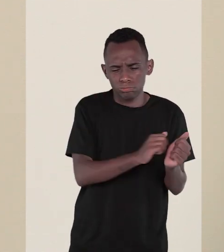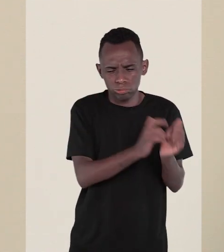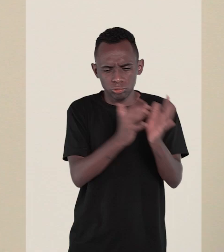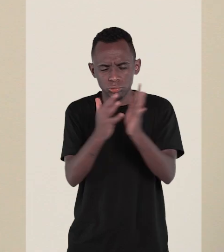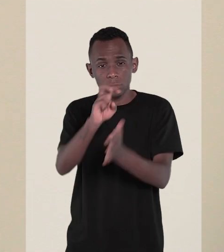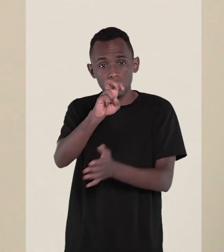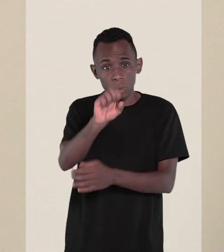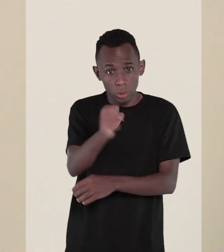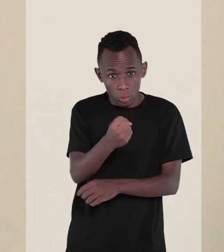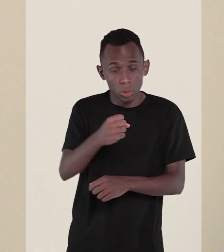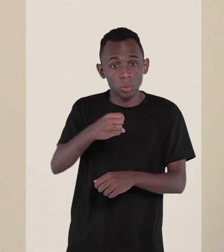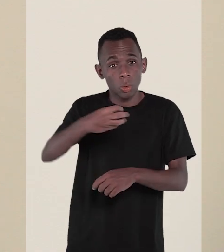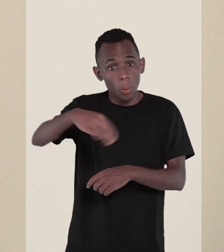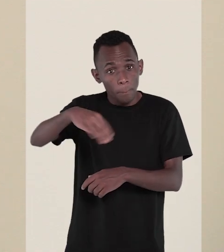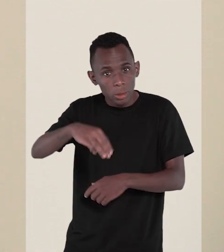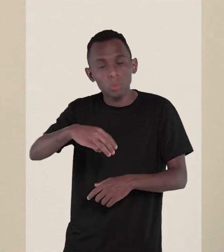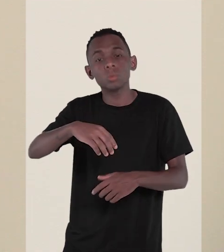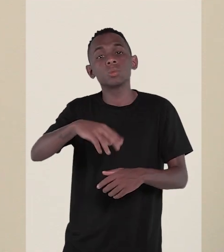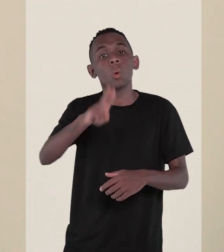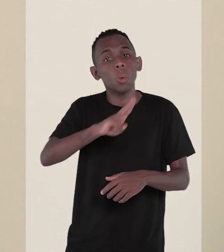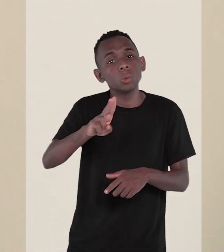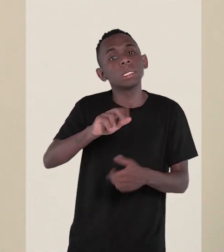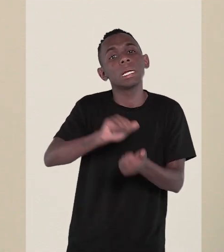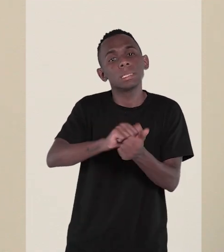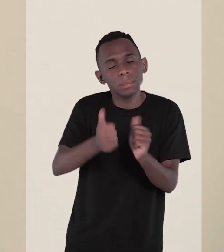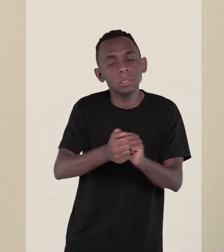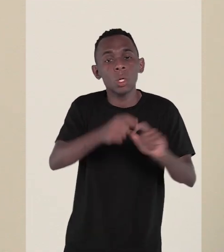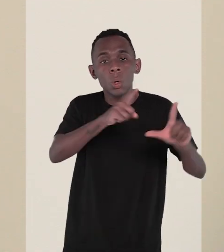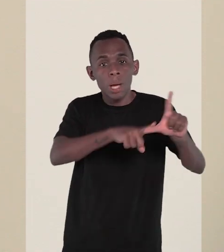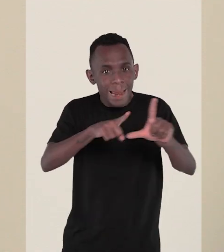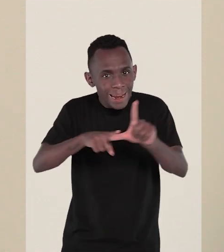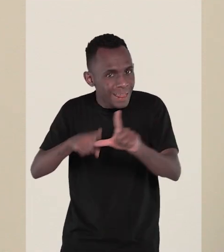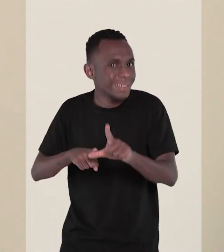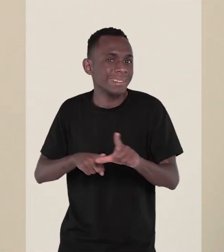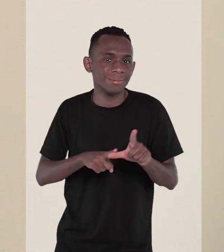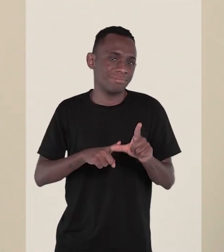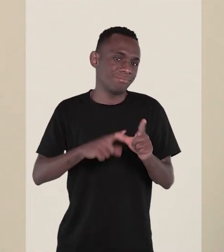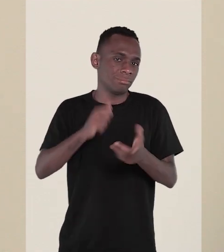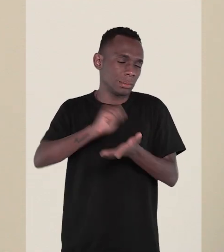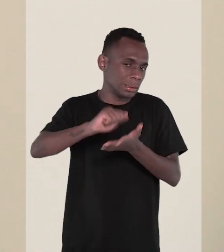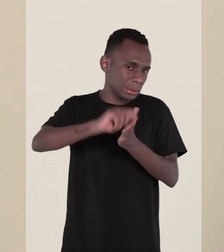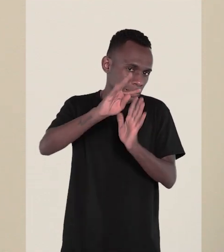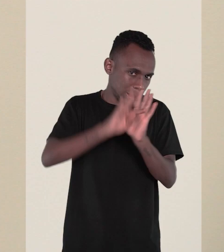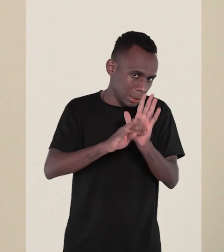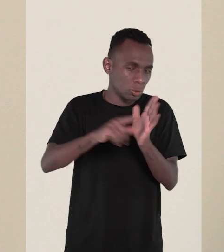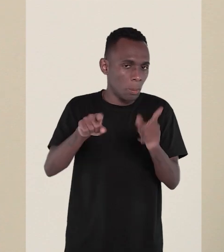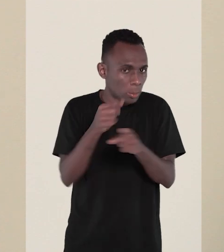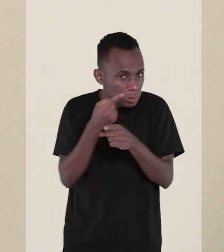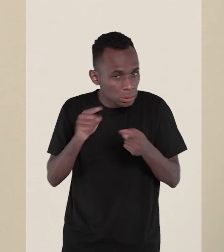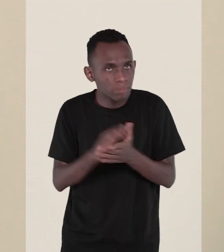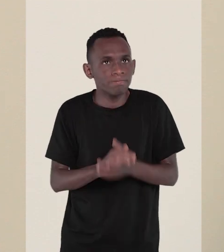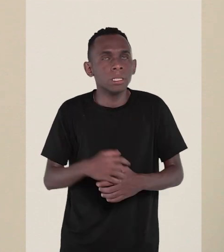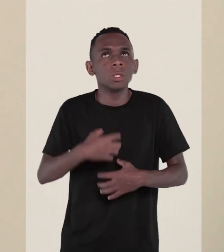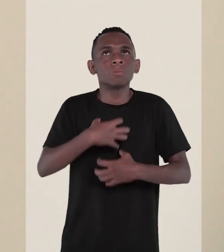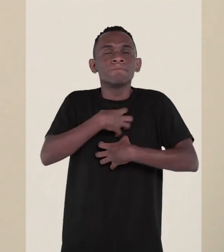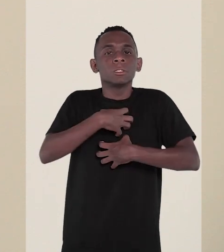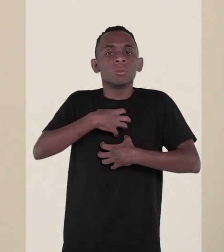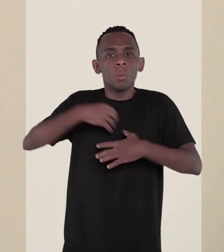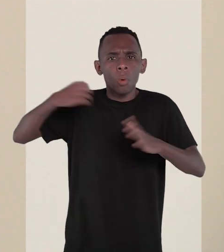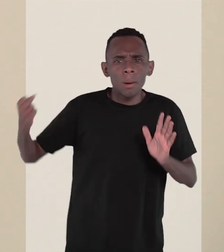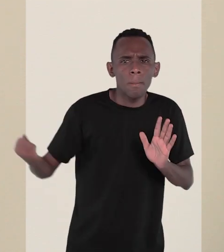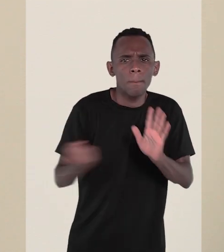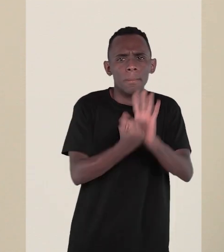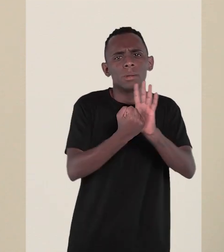58 minutos, com essas letras valiosas do Tati, e foi, para mim,